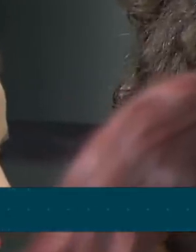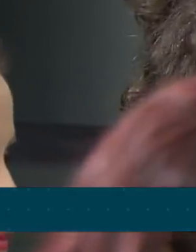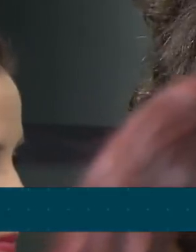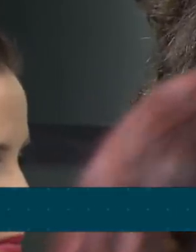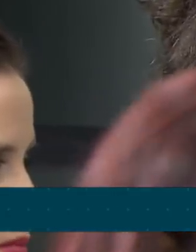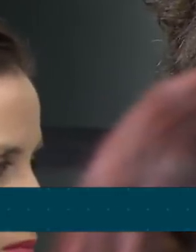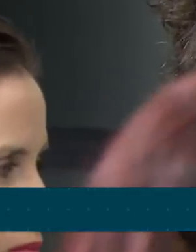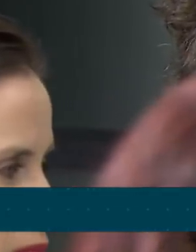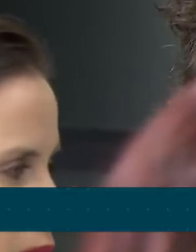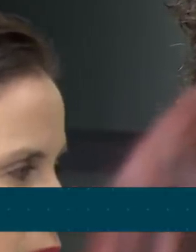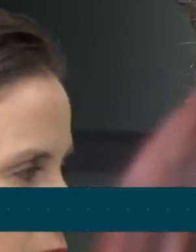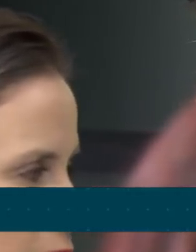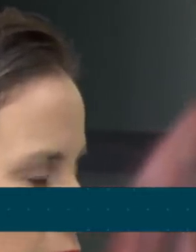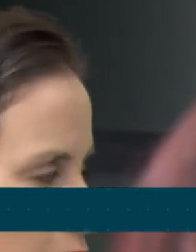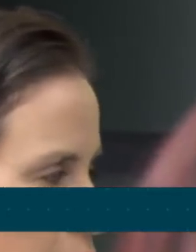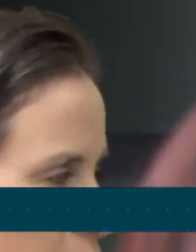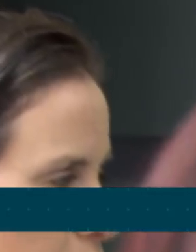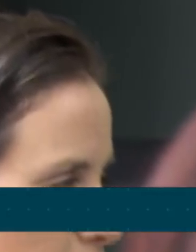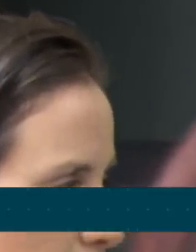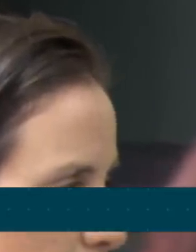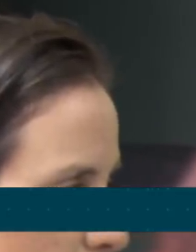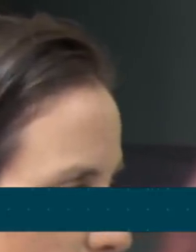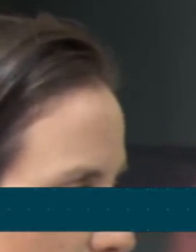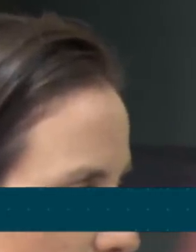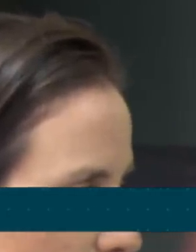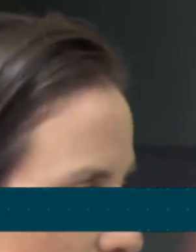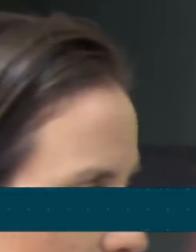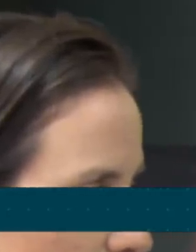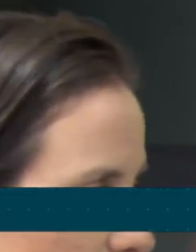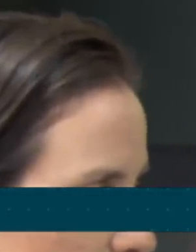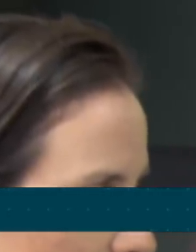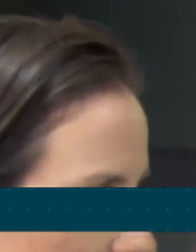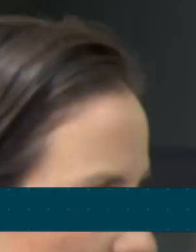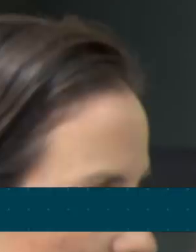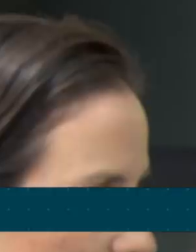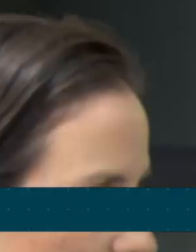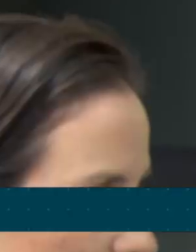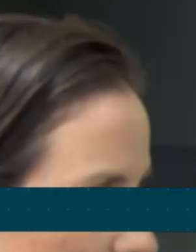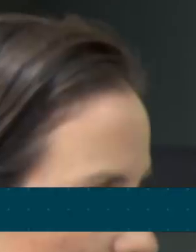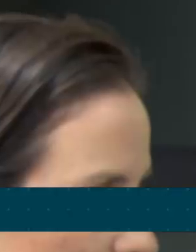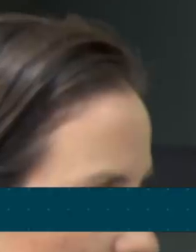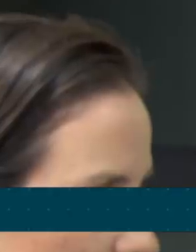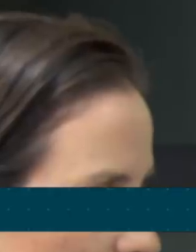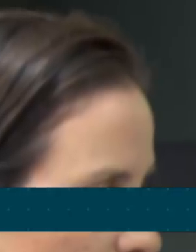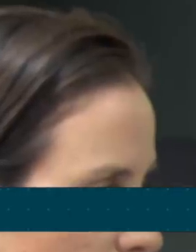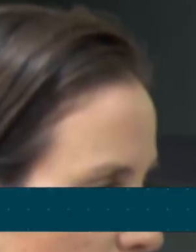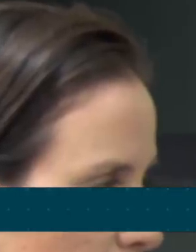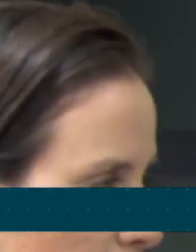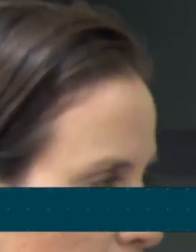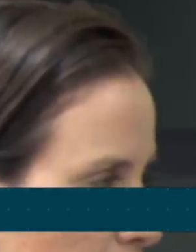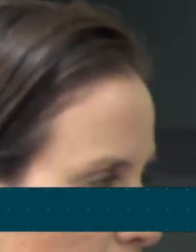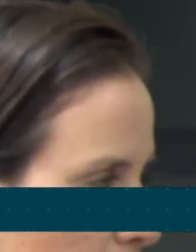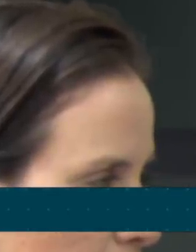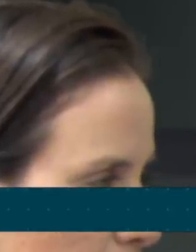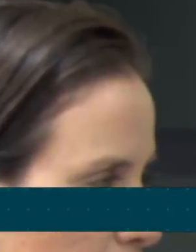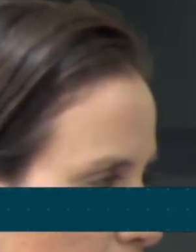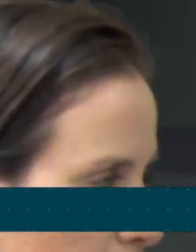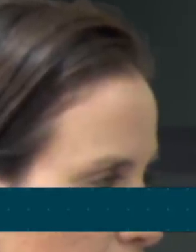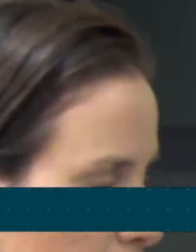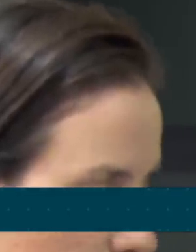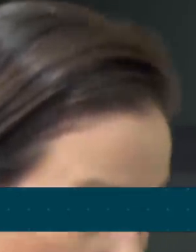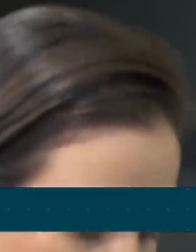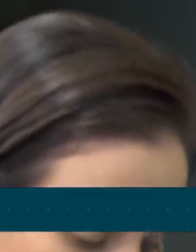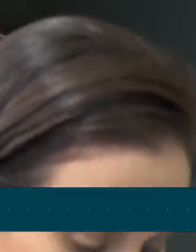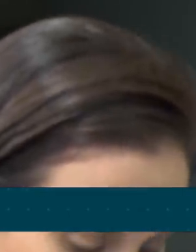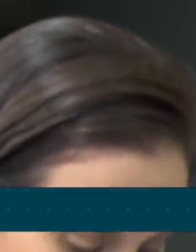matos mateus meu mandato é general é o governo e diante dessa atitude do